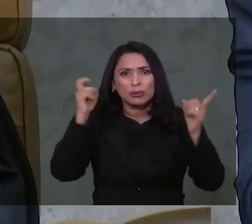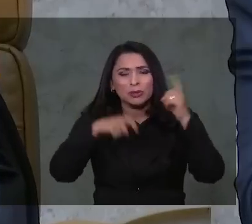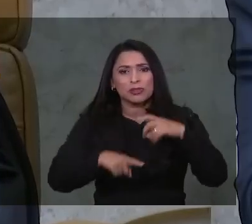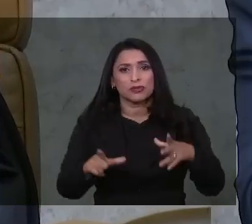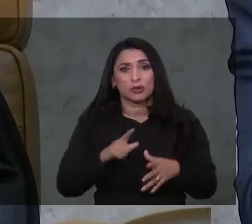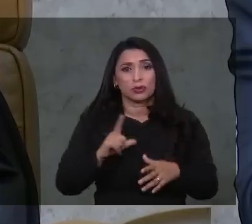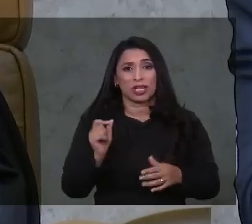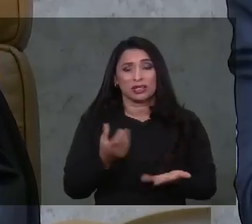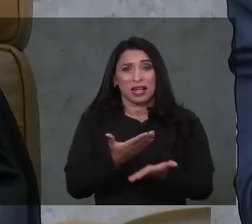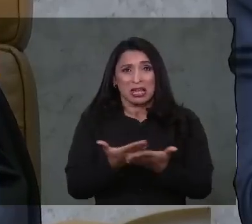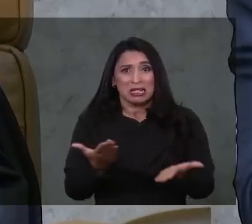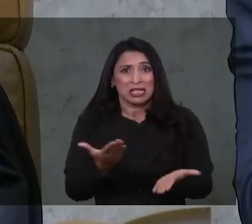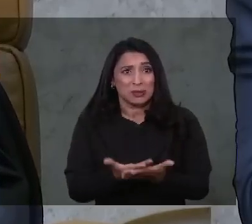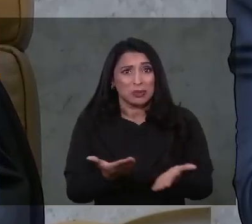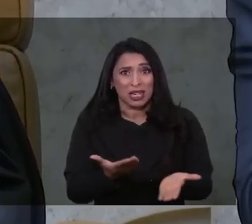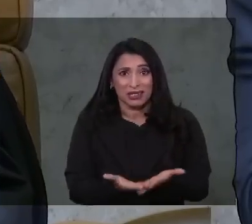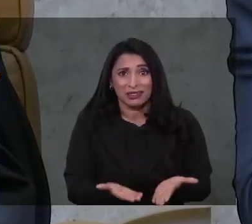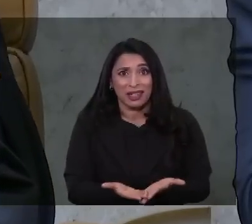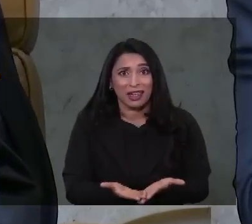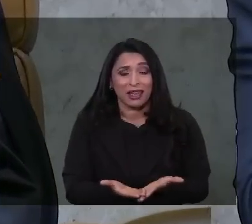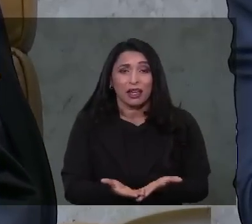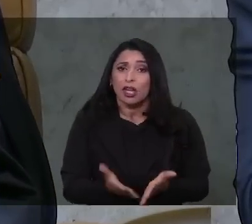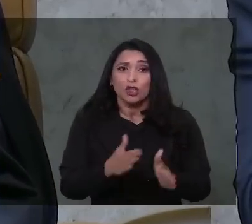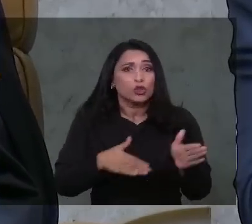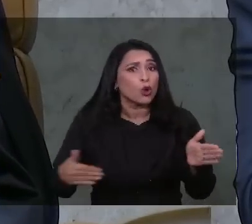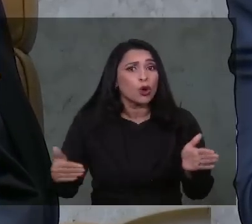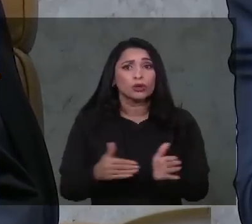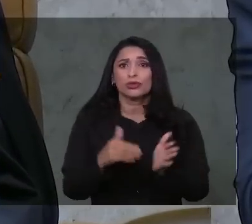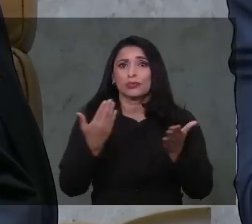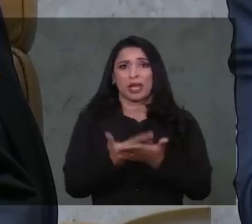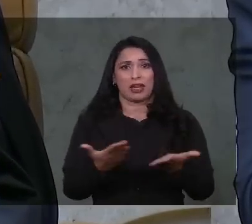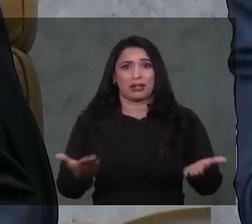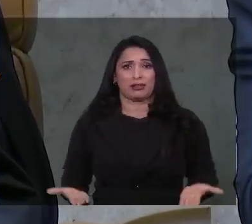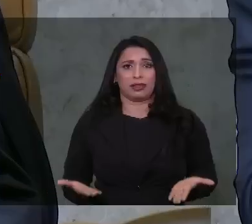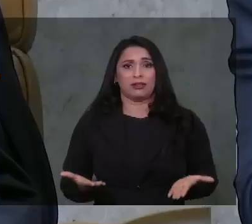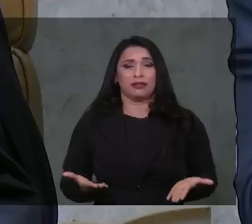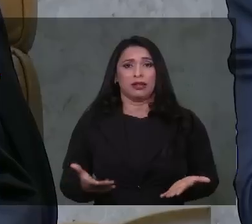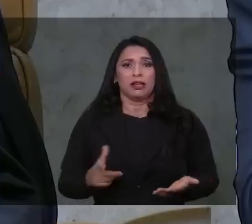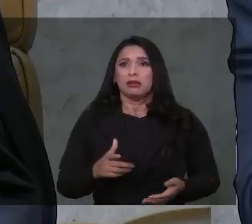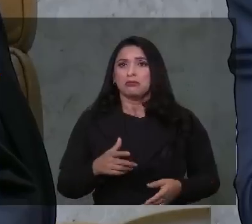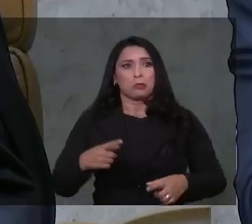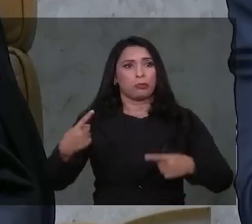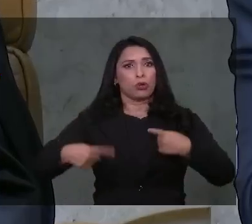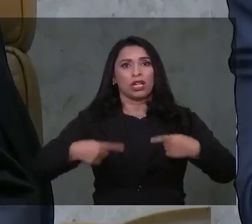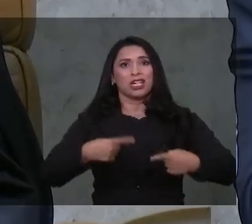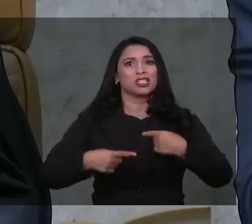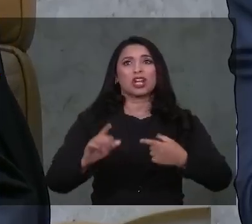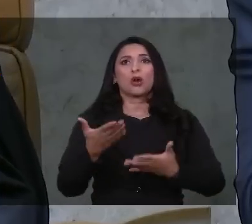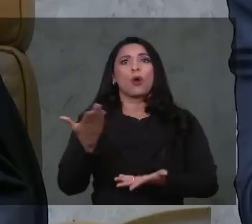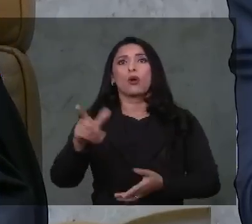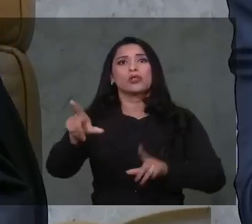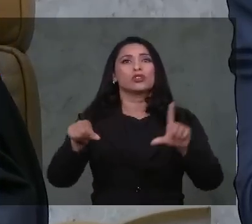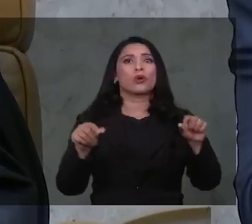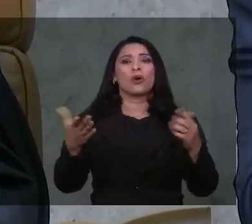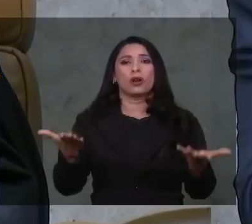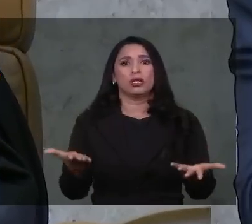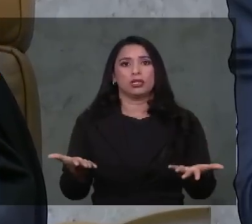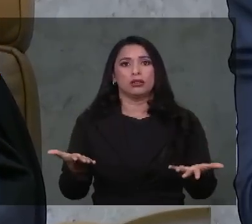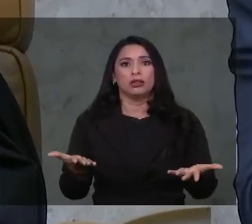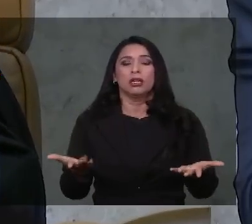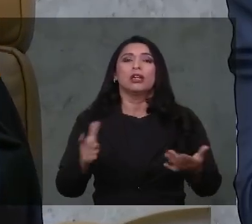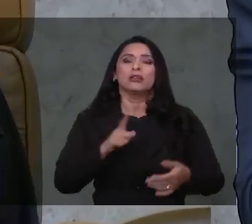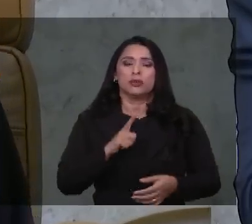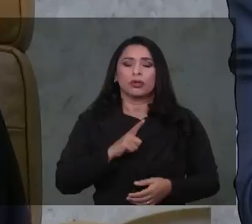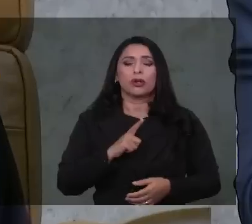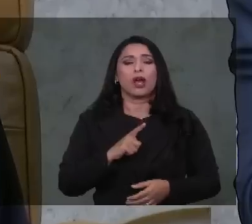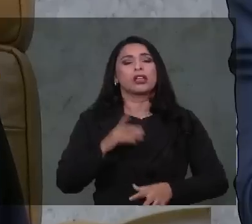naufragar, o naufrágio é de todos, independentemente de preferências políticas. No interesse da justiça,